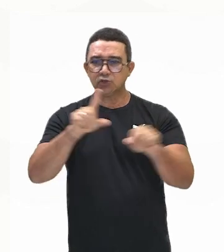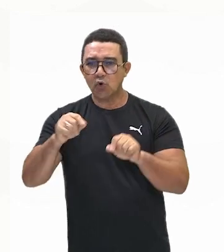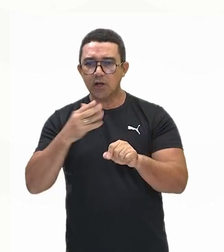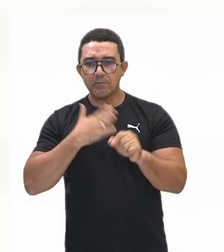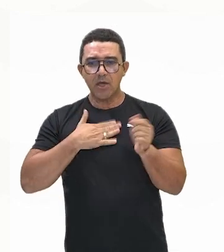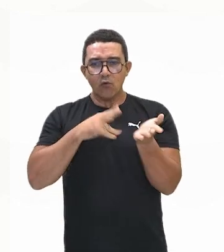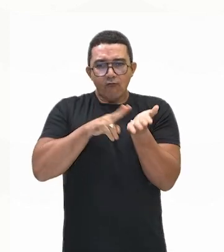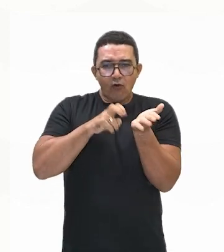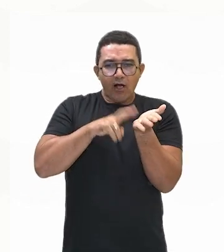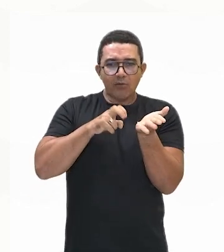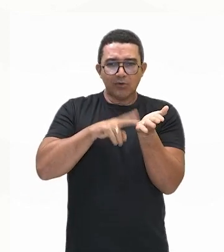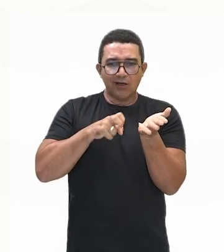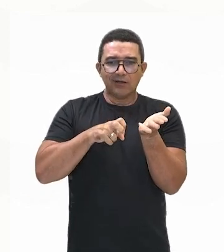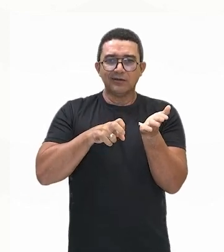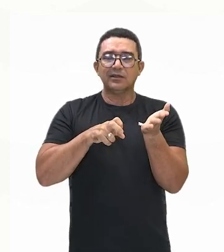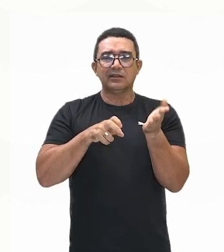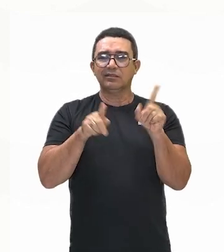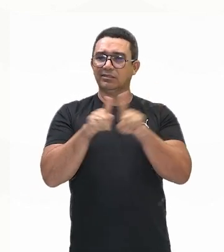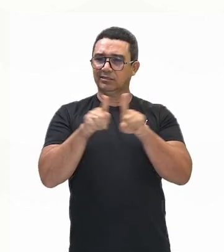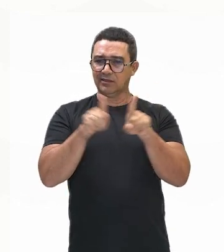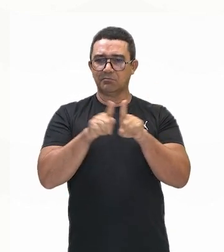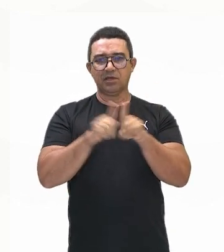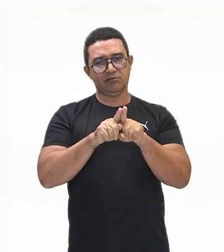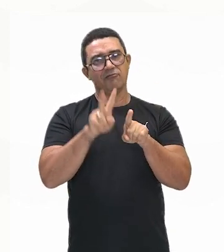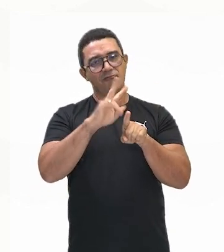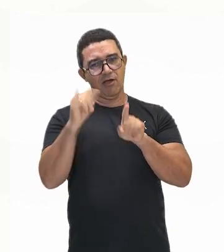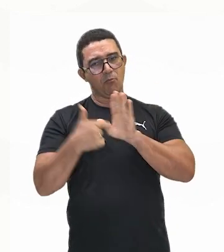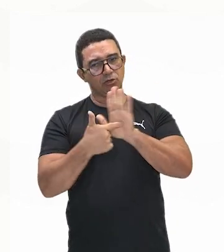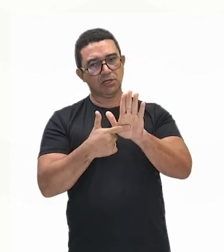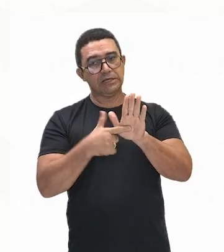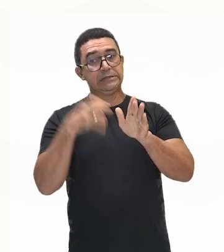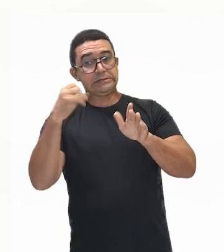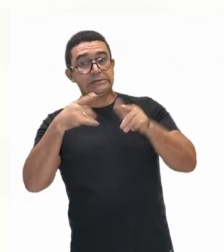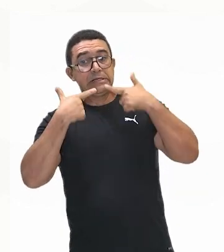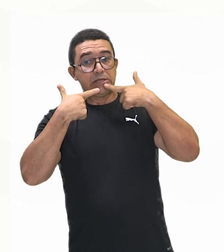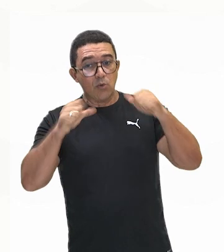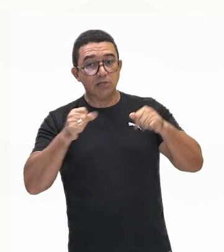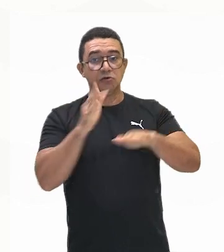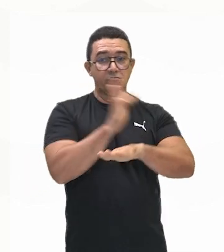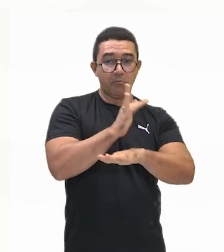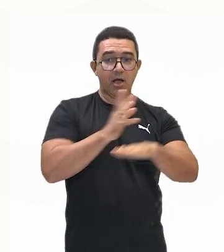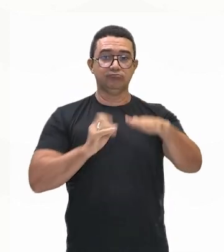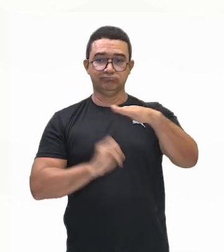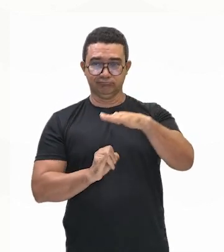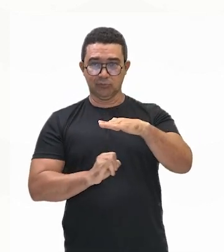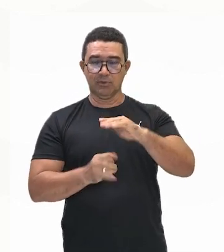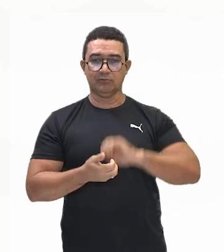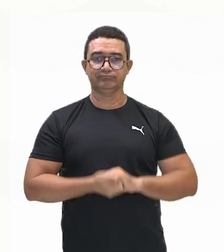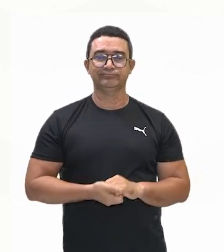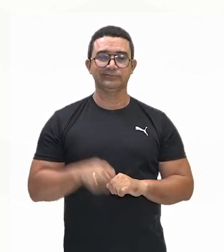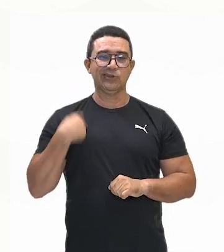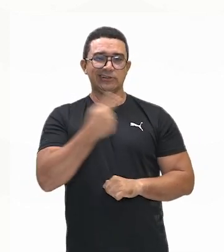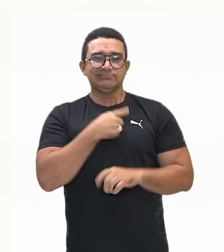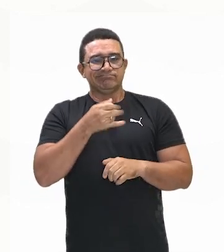meu vocabulário também vai determinar se eu estou utilizando linguagem formal ou informal. Então, nós